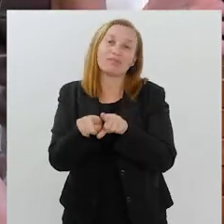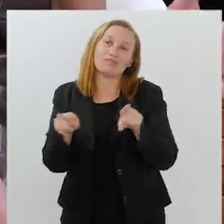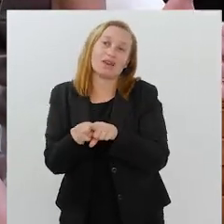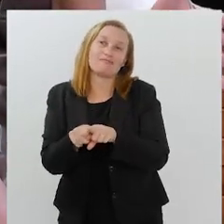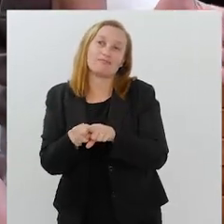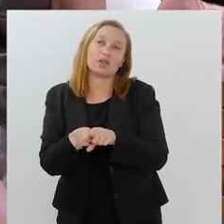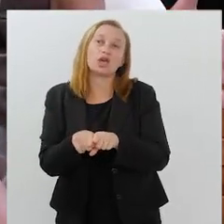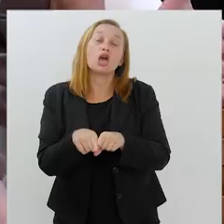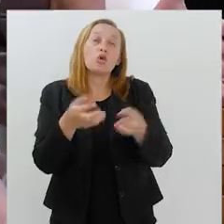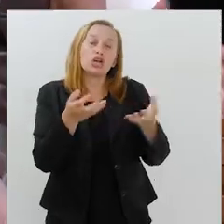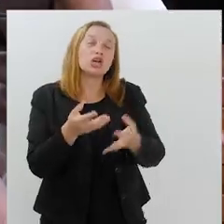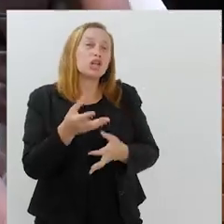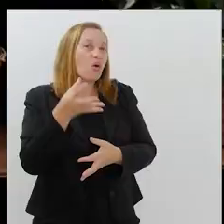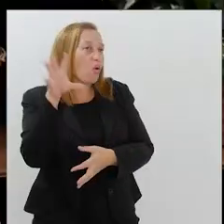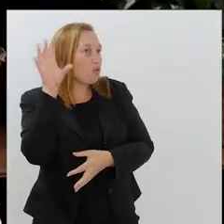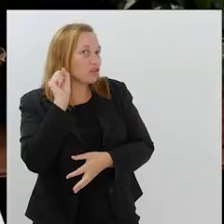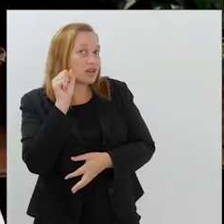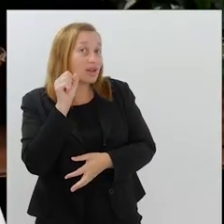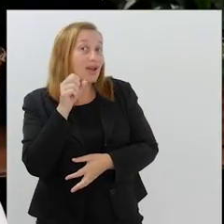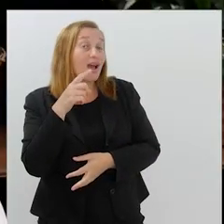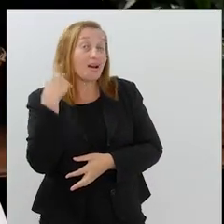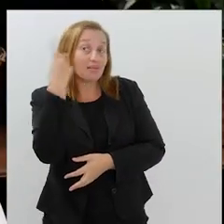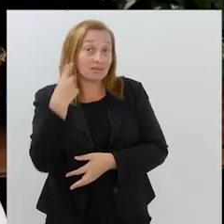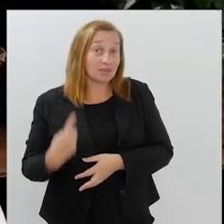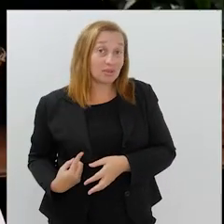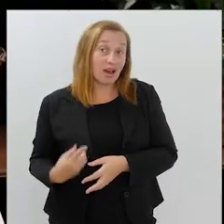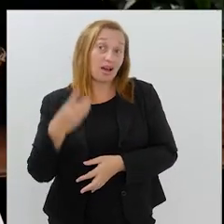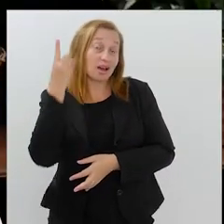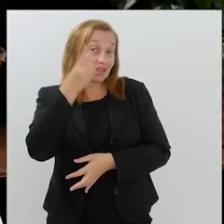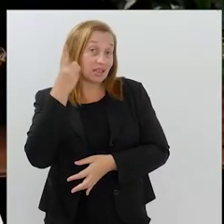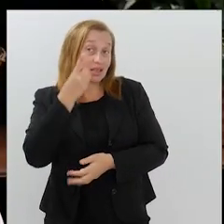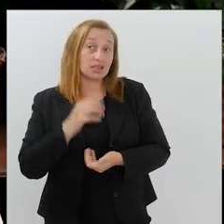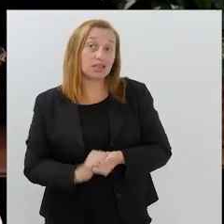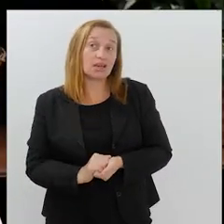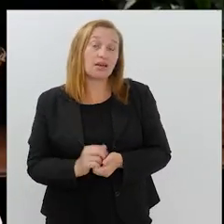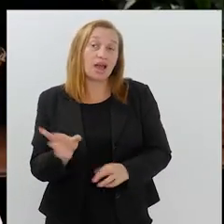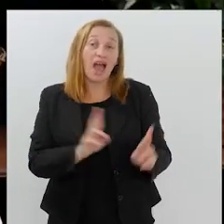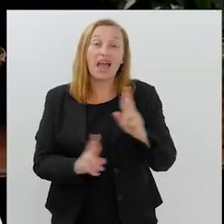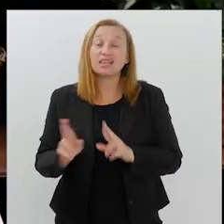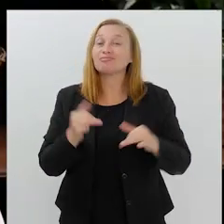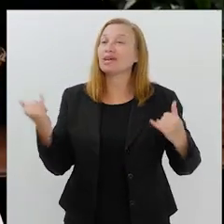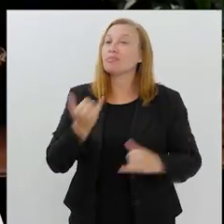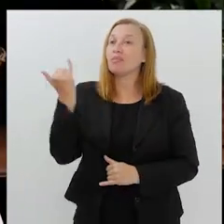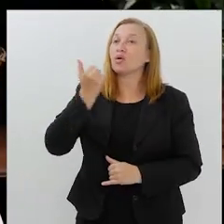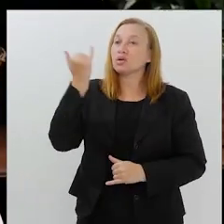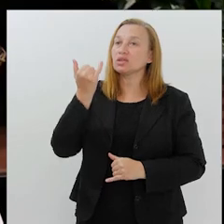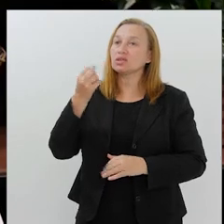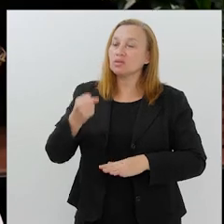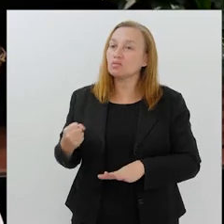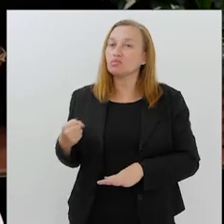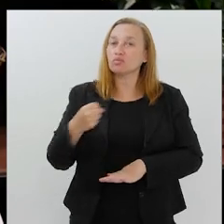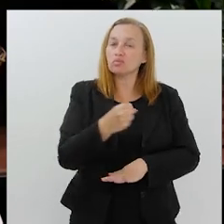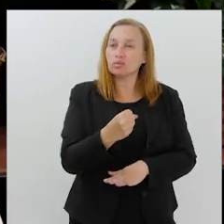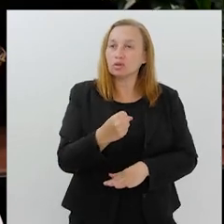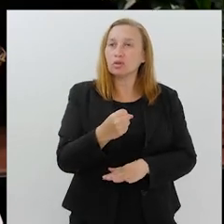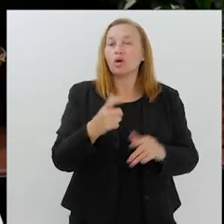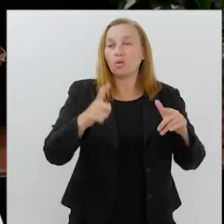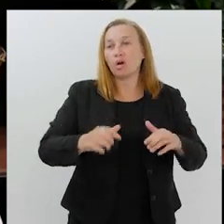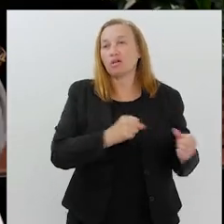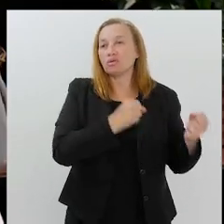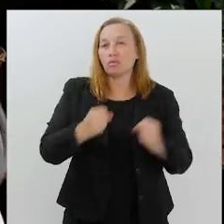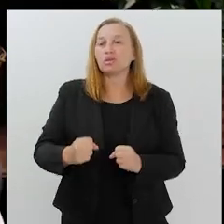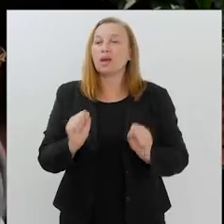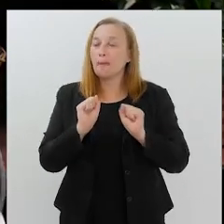agir também eu queria então agora ouvir a deputada deputada Dani em relação a isso essa questão da importância da ocupação do espaço e